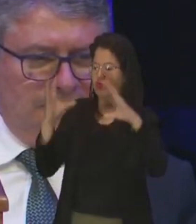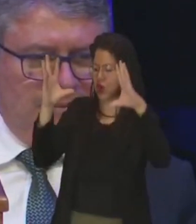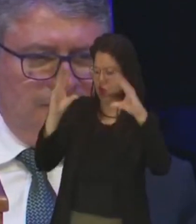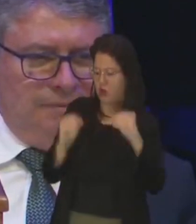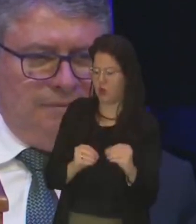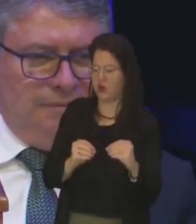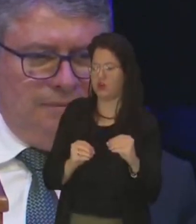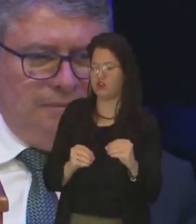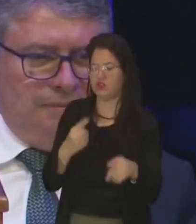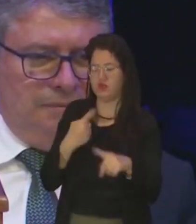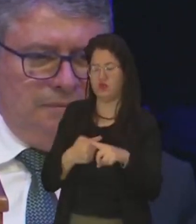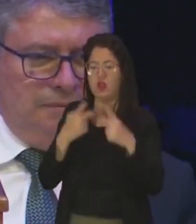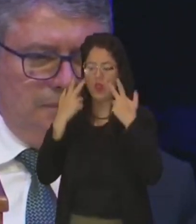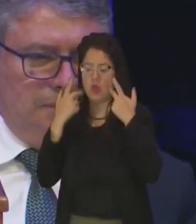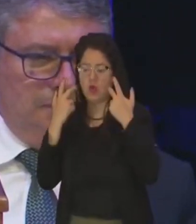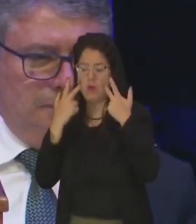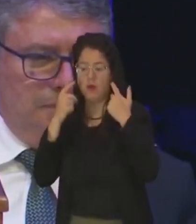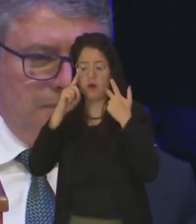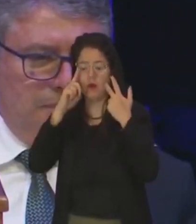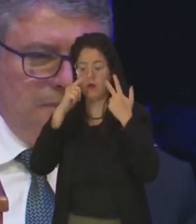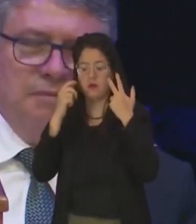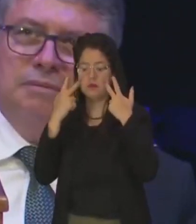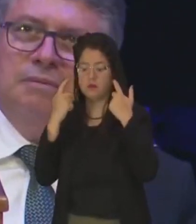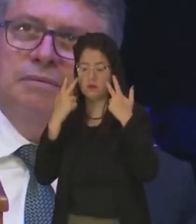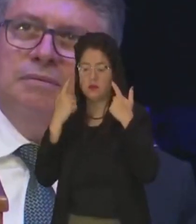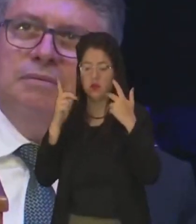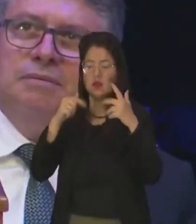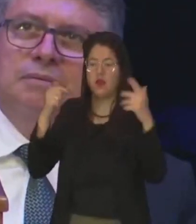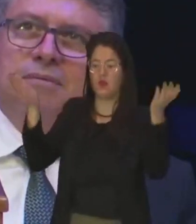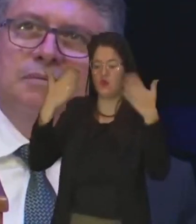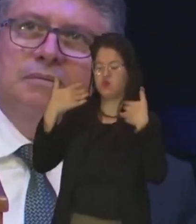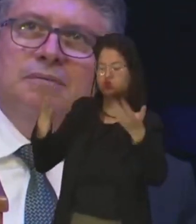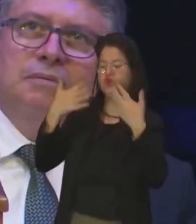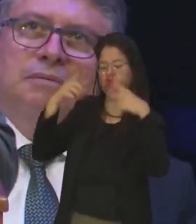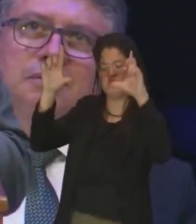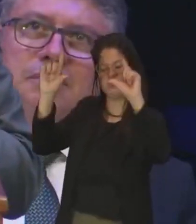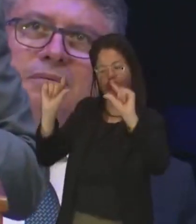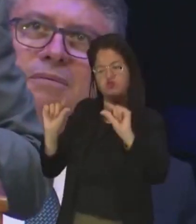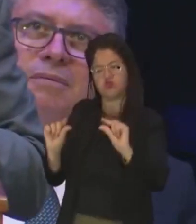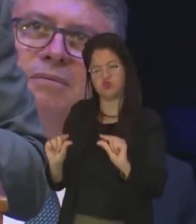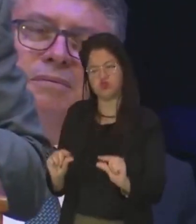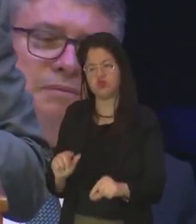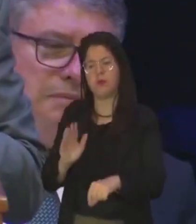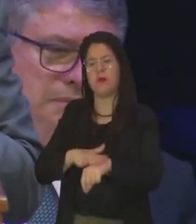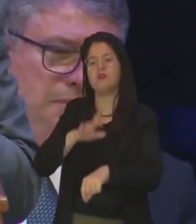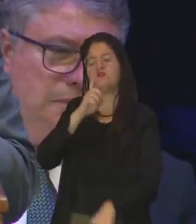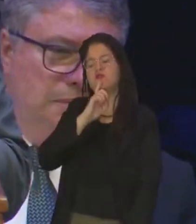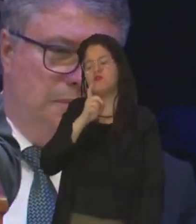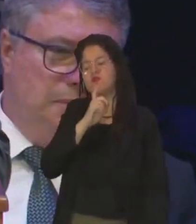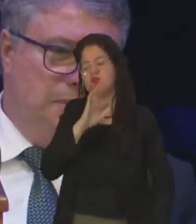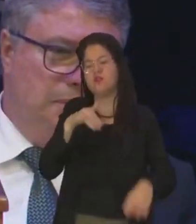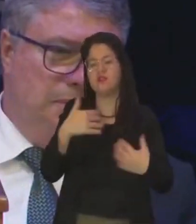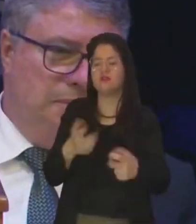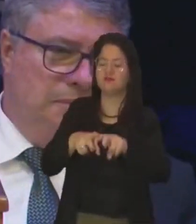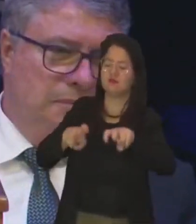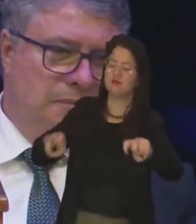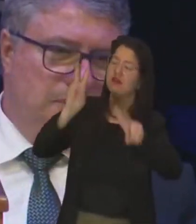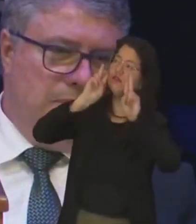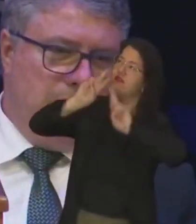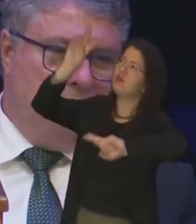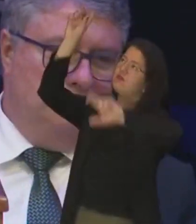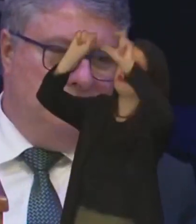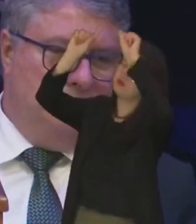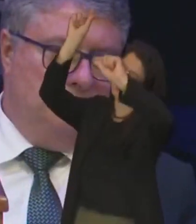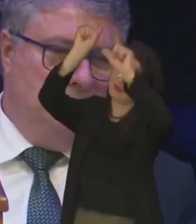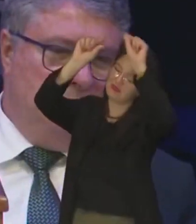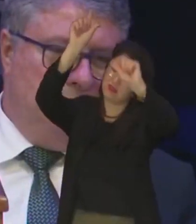Porque é menos quente, né? Então sentamos sob as estrelas, né? Era o nosso